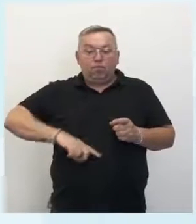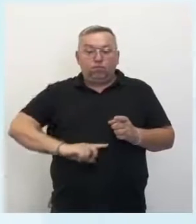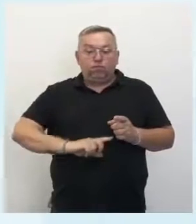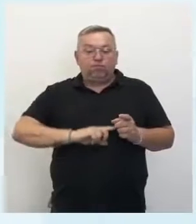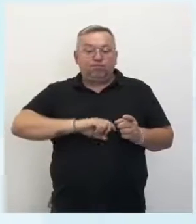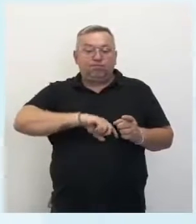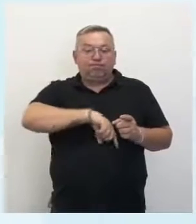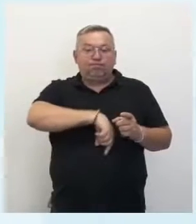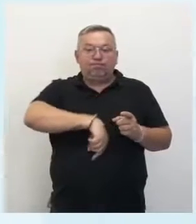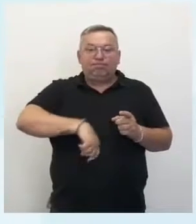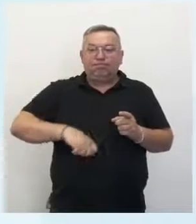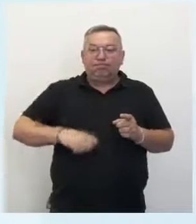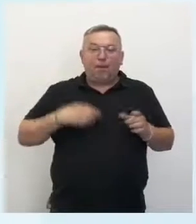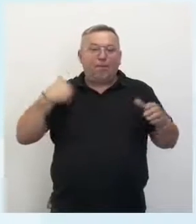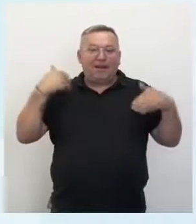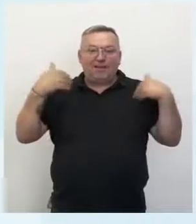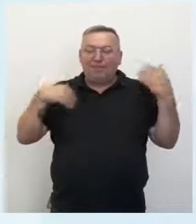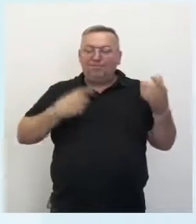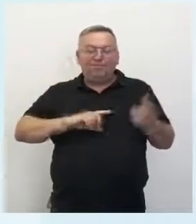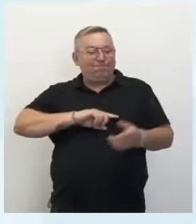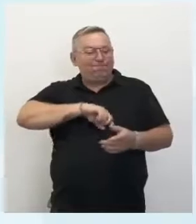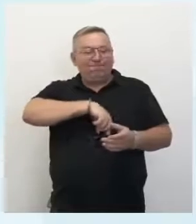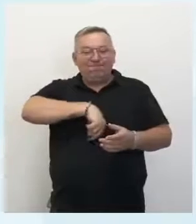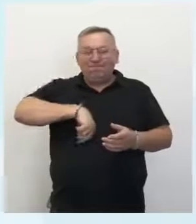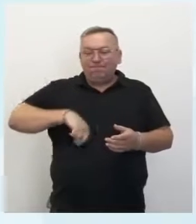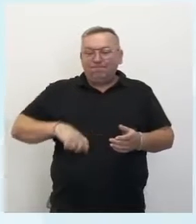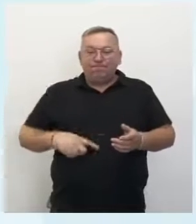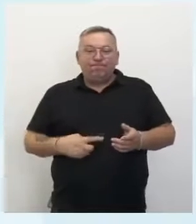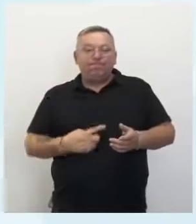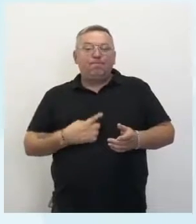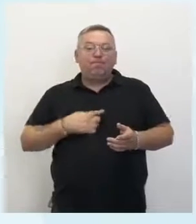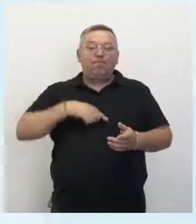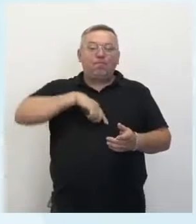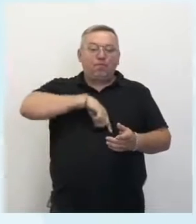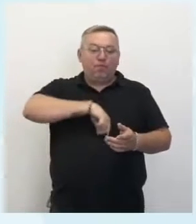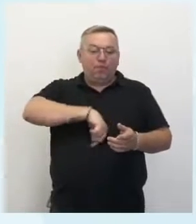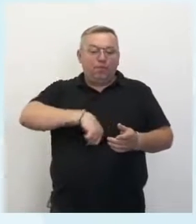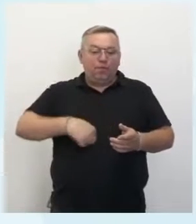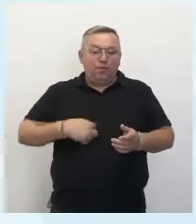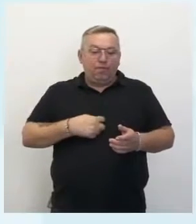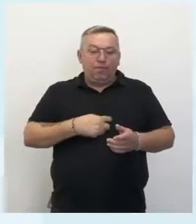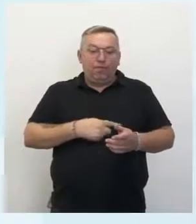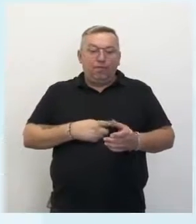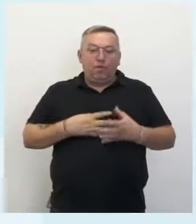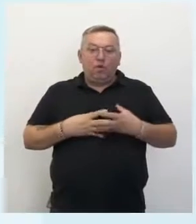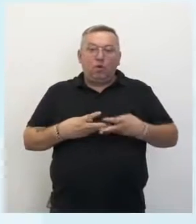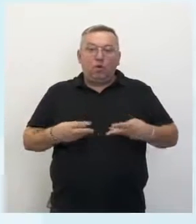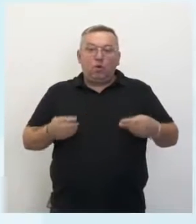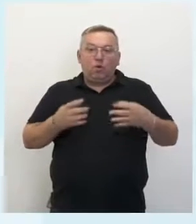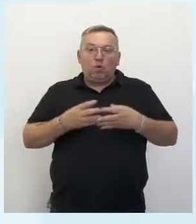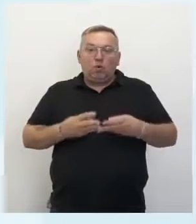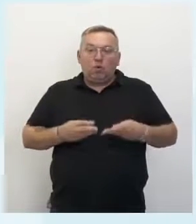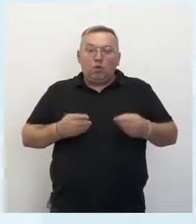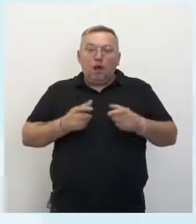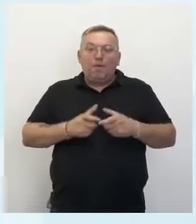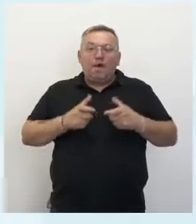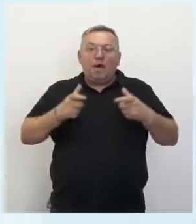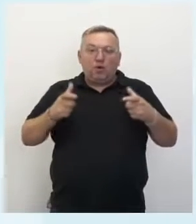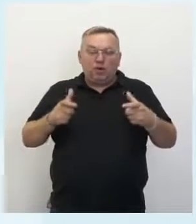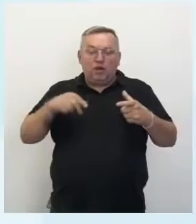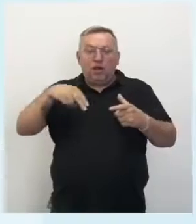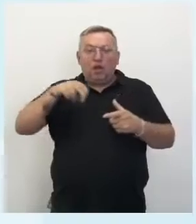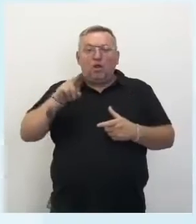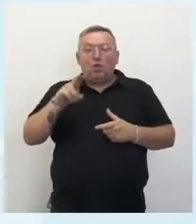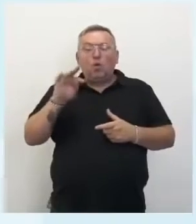dando um rolê aqui, ó. Neste momento que ele está andando aqui, está sendo absorvidos os nutrientes. A maioria dos